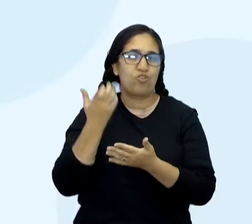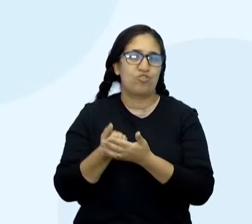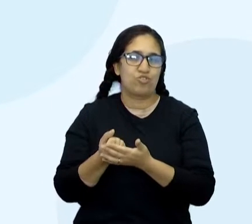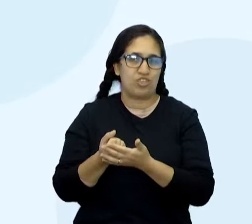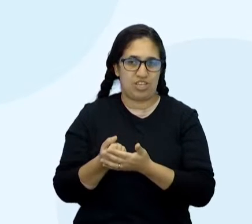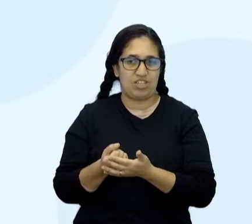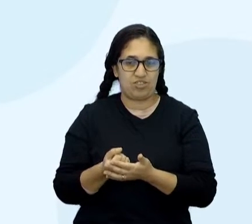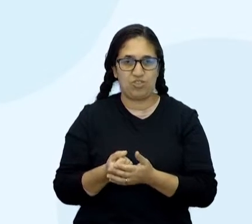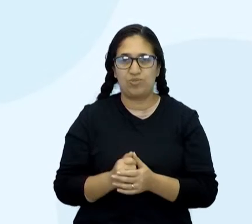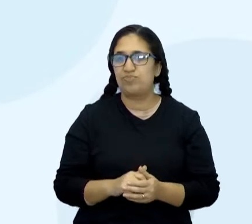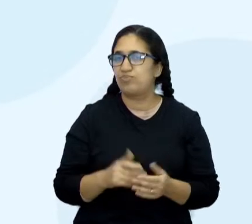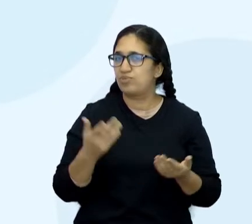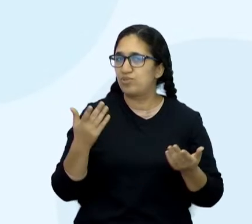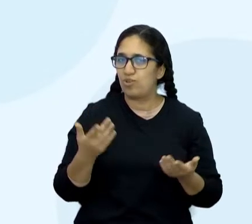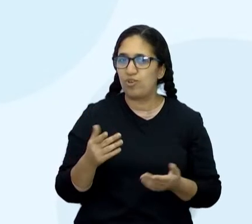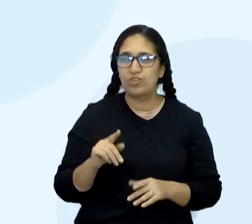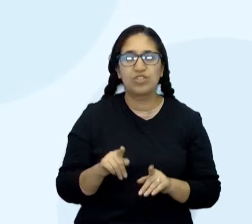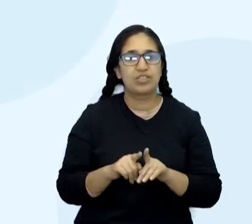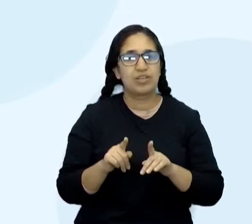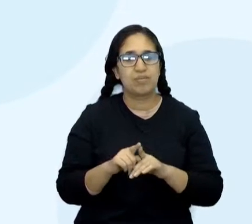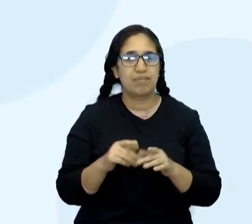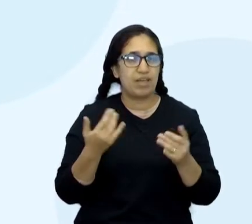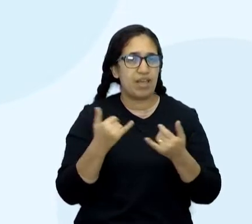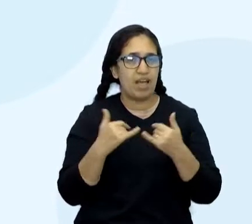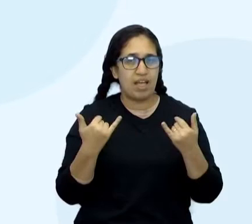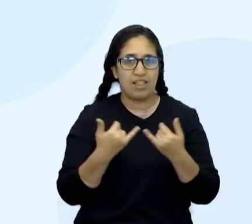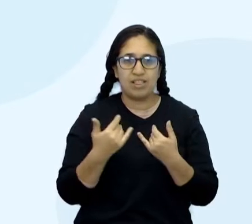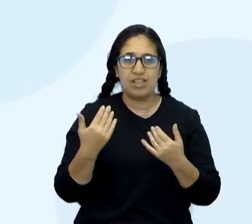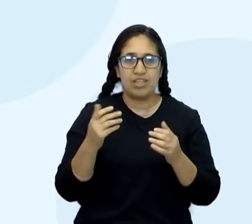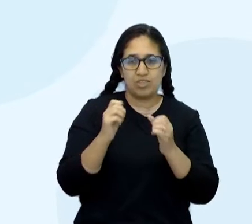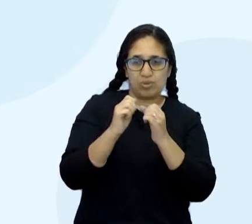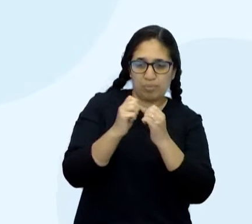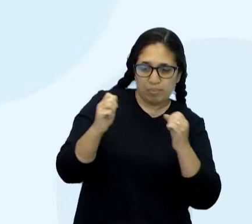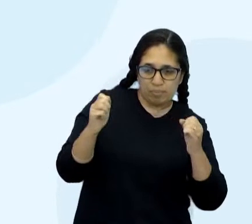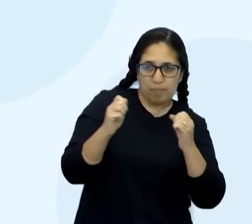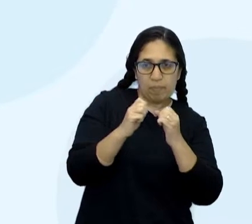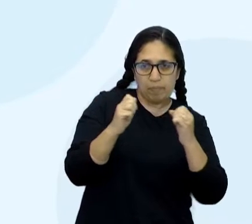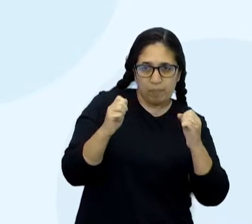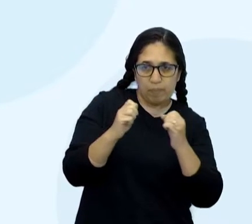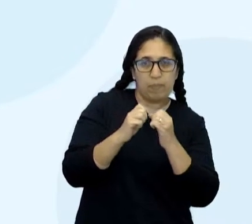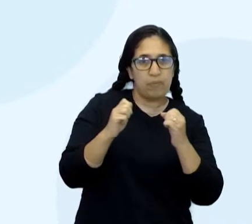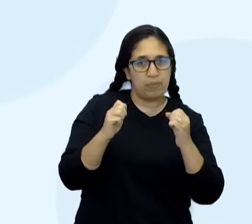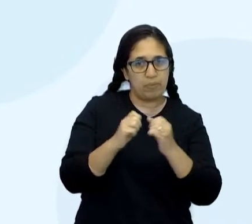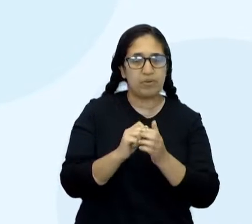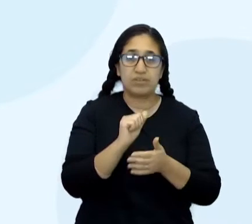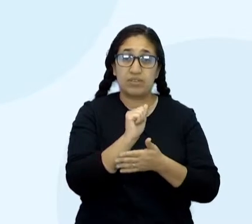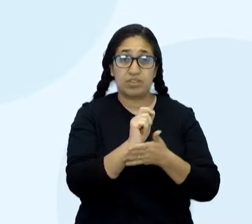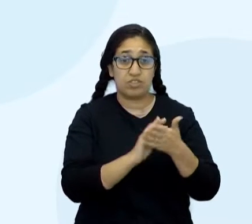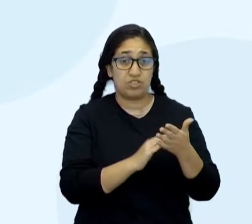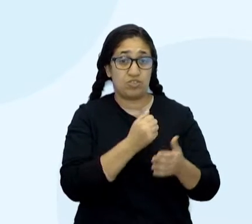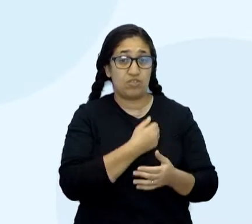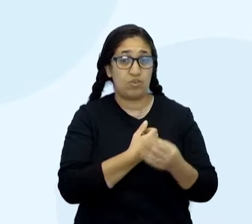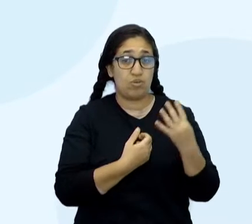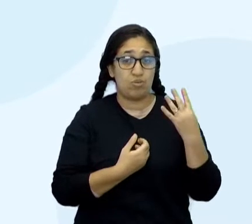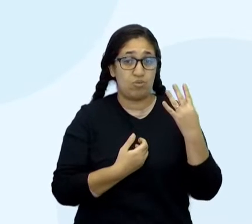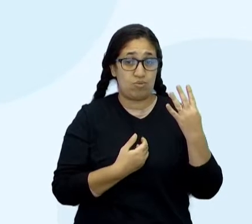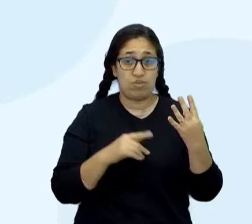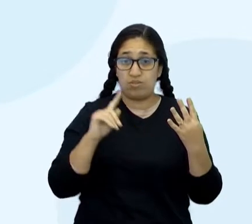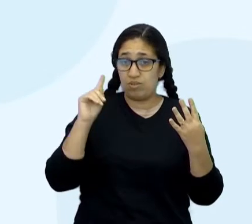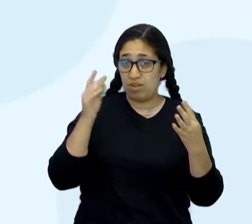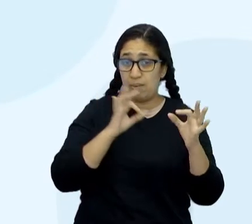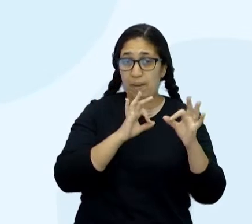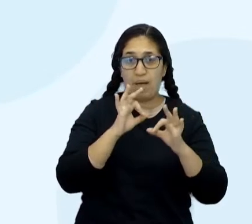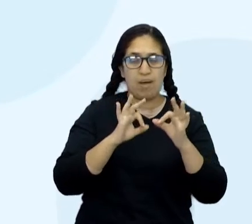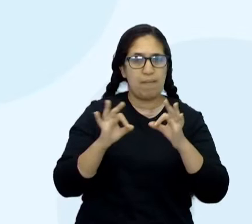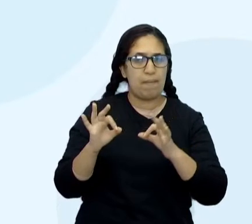vai falar um pouquinho mais sobre o eletromagnetismo, tá bom? A atividade 4 inteira é para fazer esse podcast.